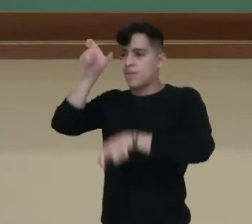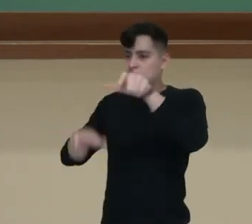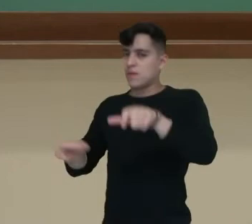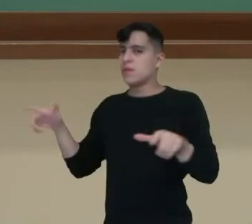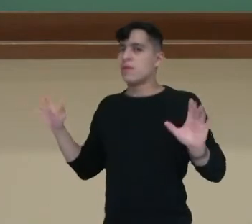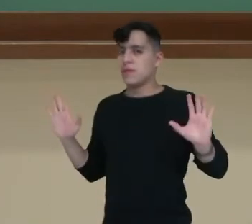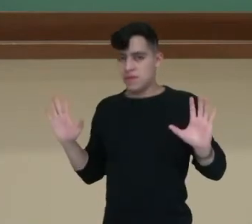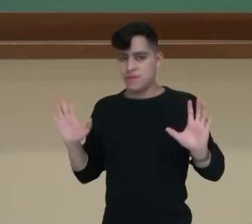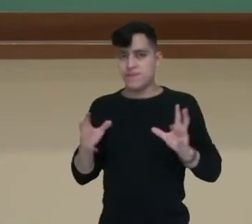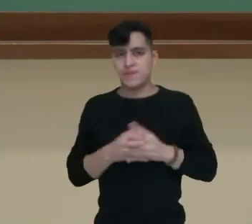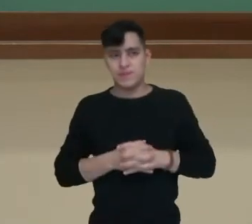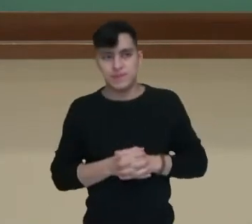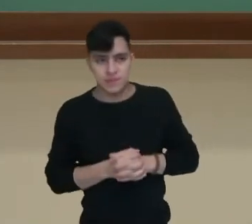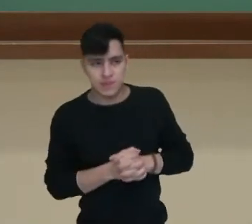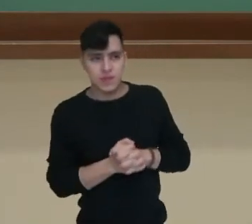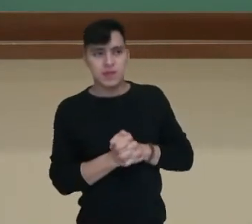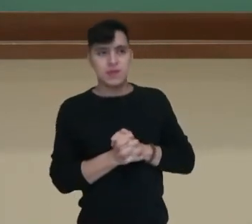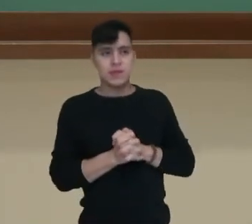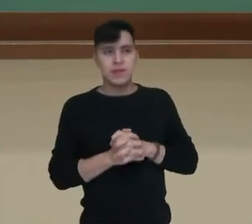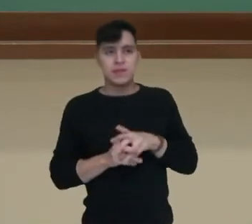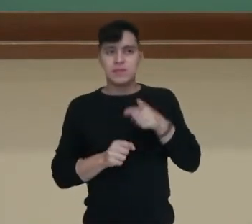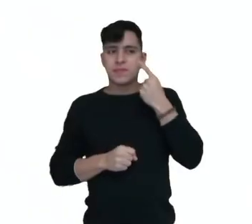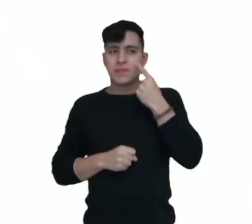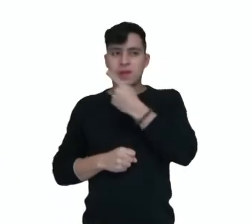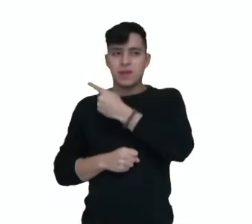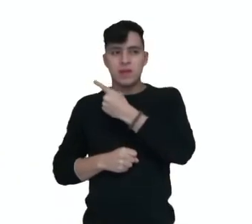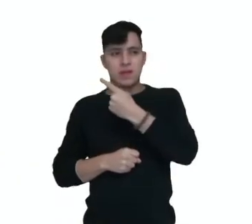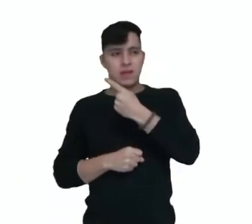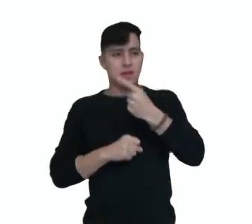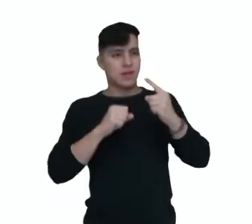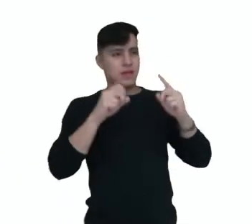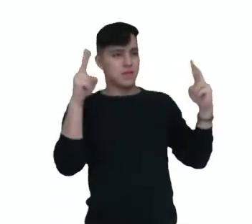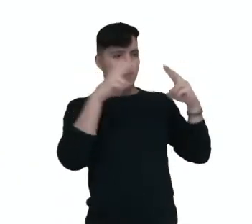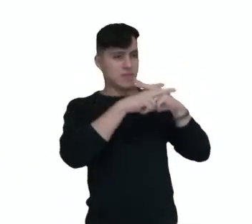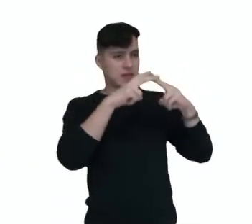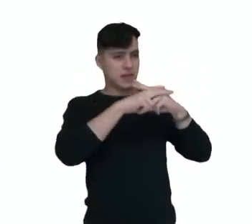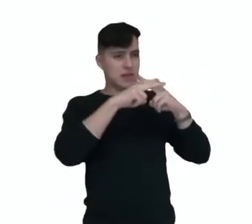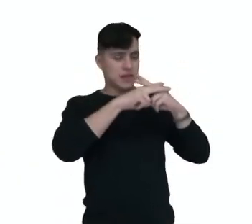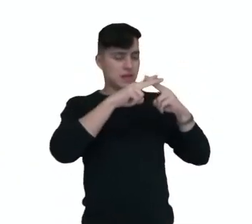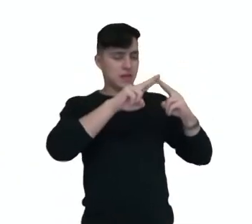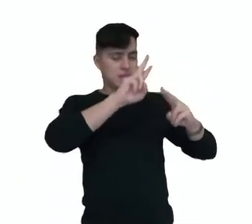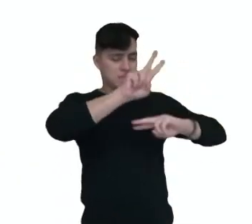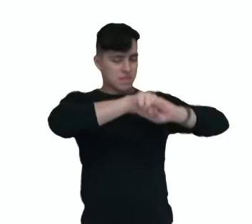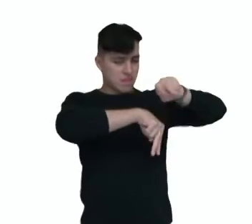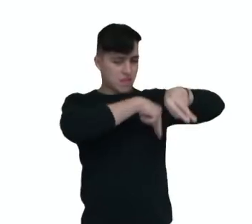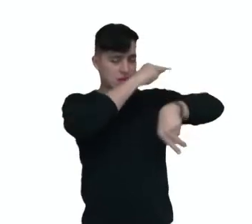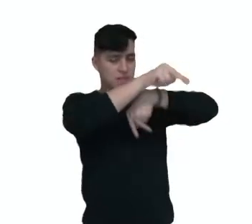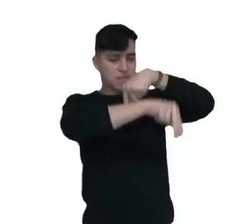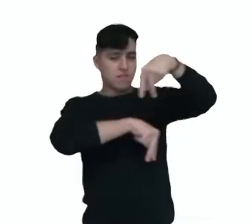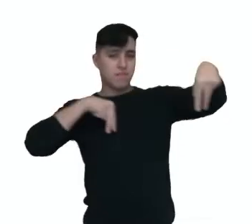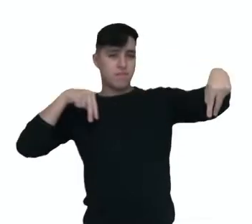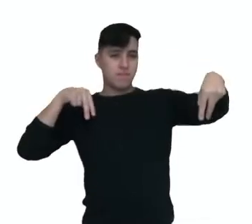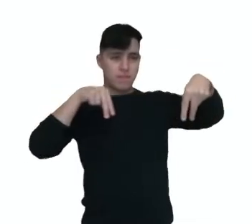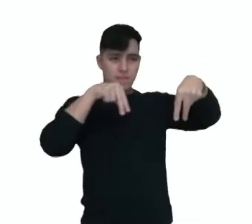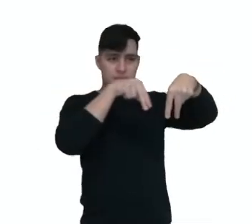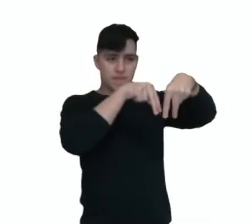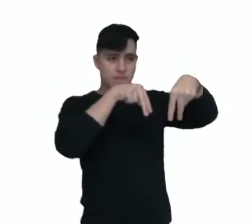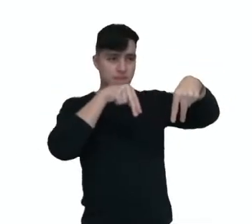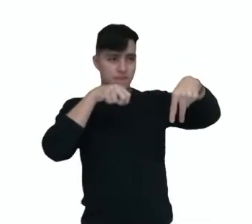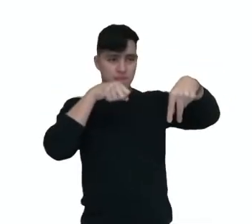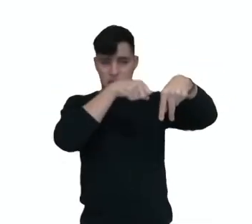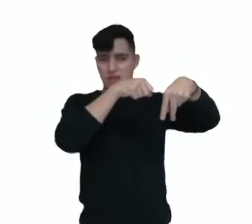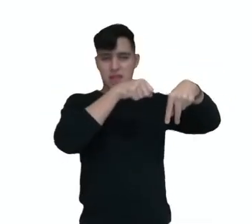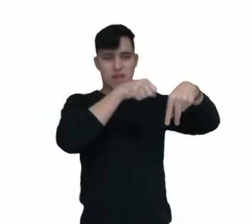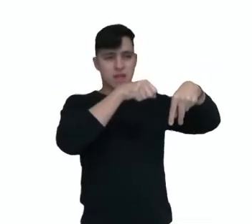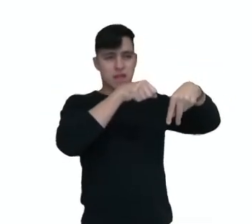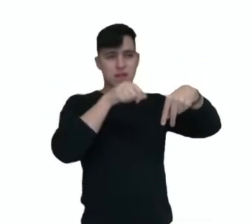tem aqui uns GIFs aqui de luta, de briga. Não é luta, de briga. Que a pessoa chegou lá, bateu no outro, aqui um